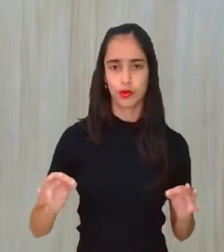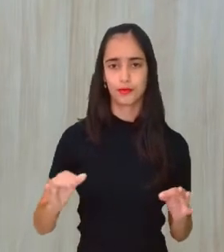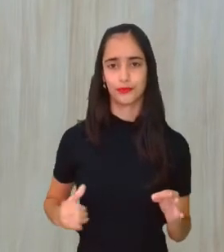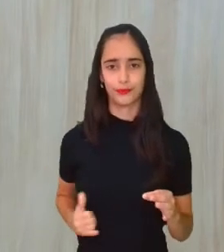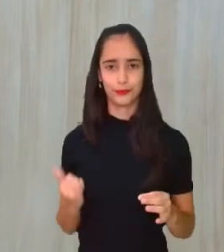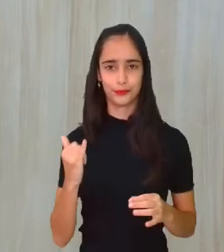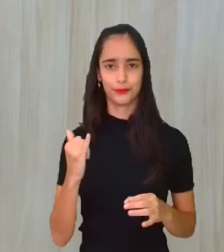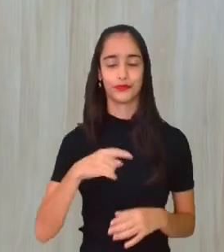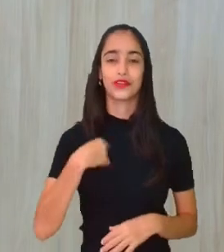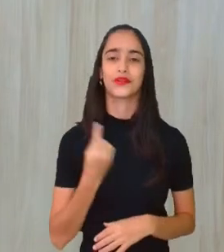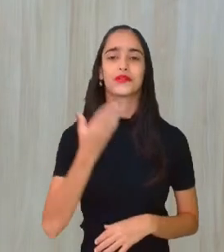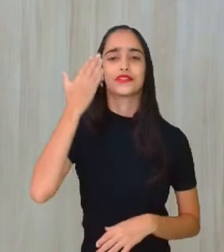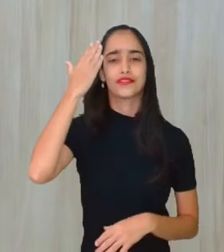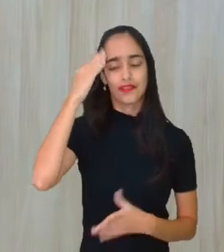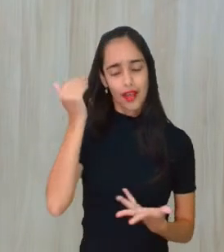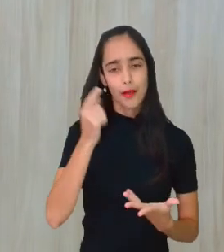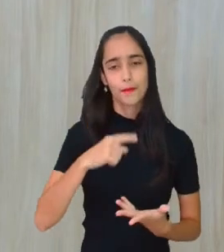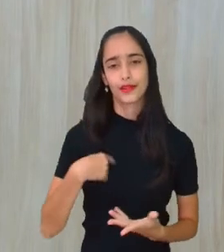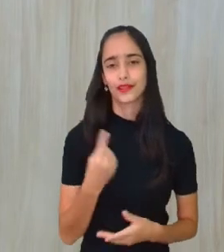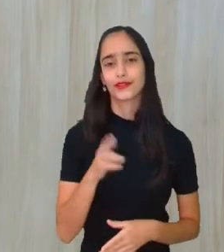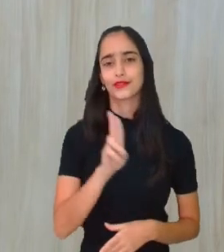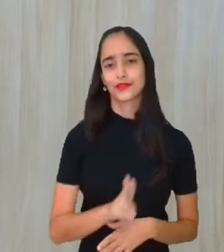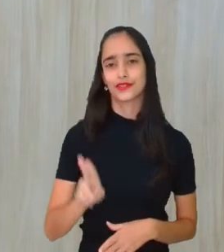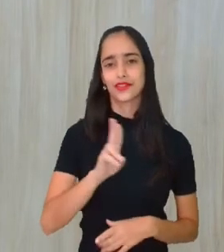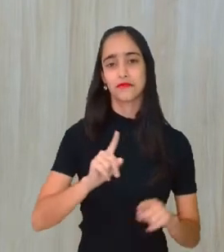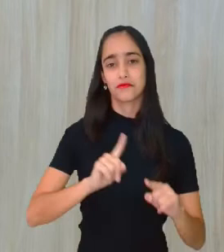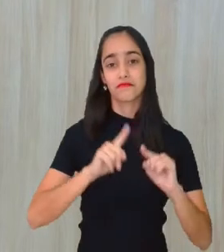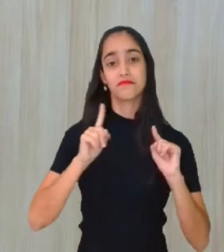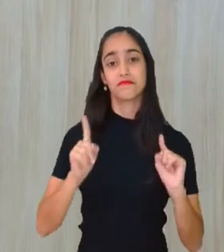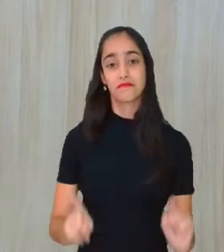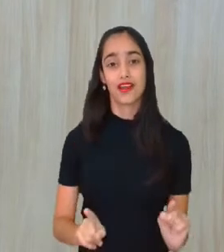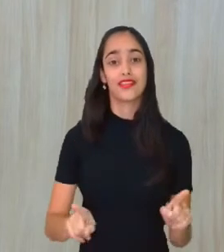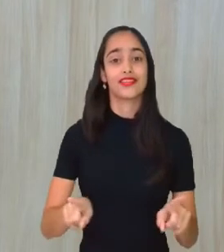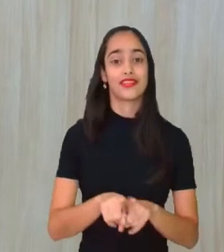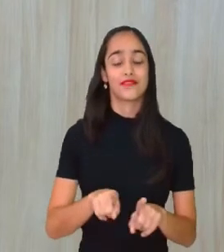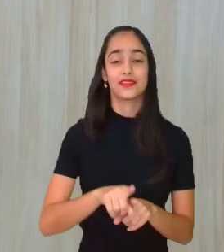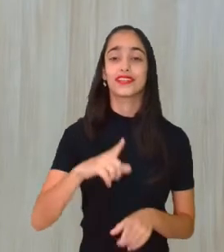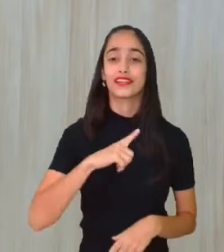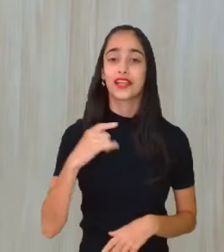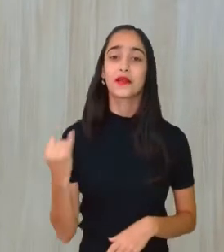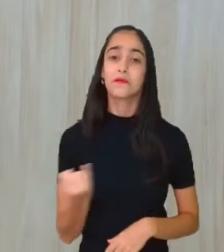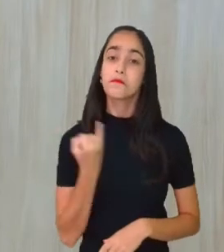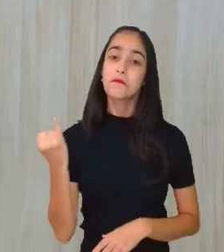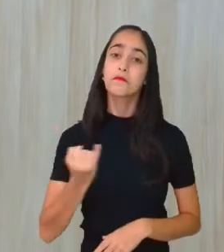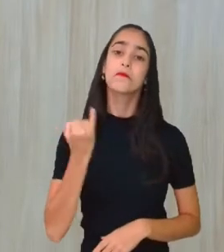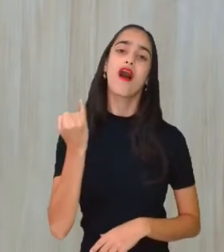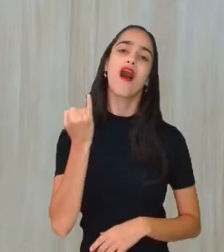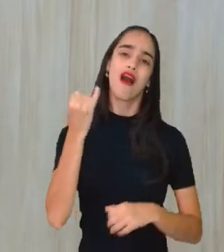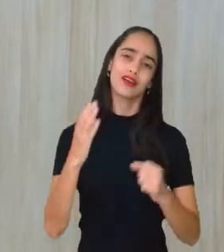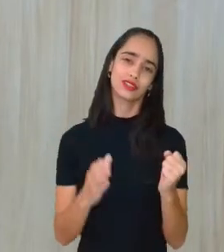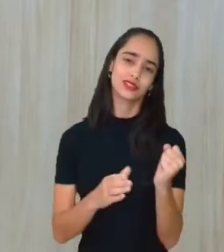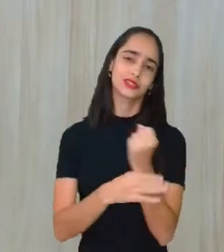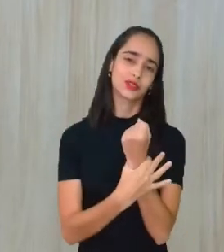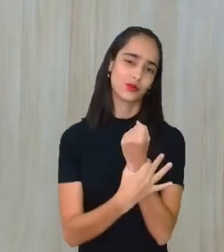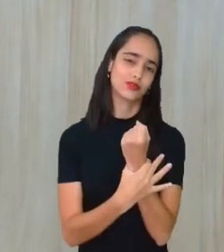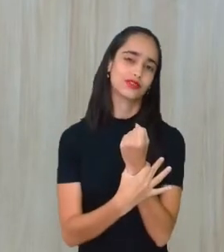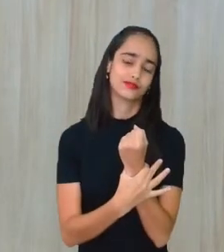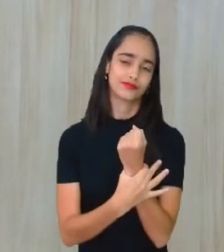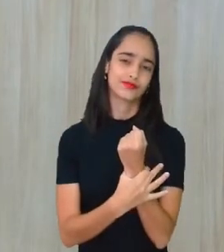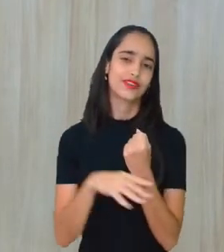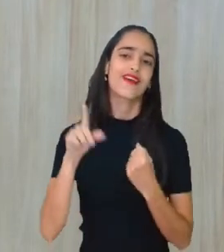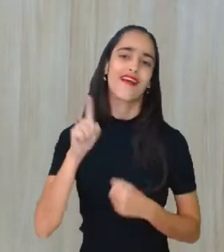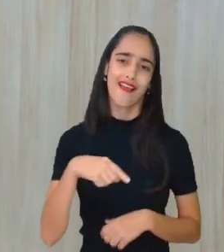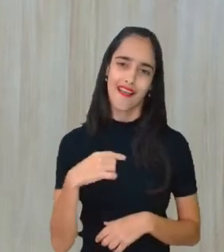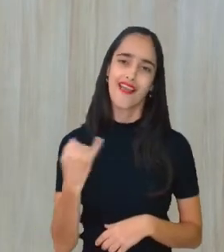que utiliza na nossa residência, mas ele tem a sua importância de segurança essas chaves aí, ou interruptores, são